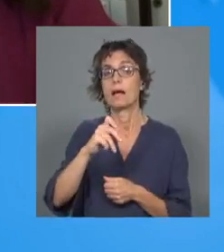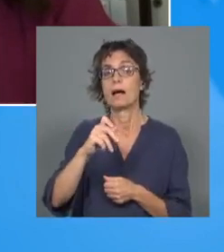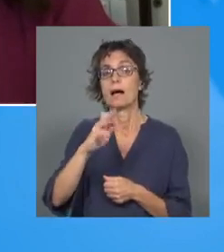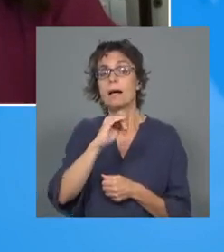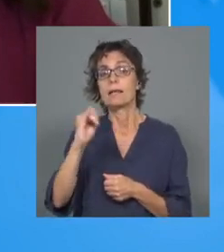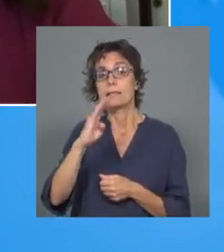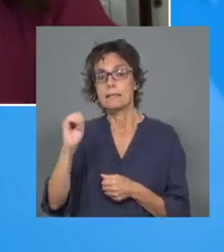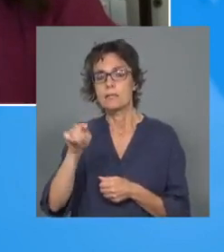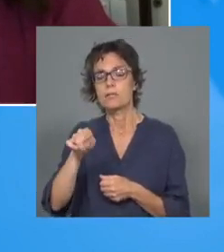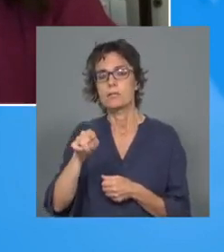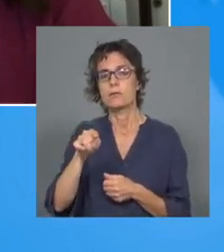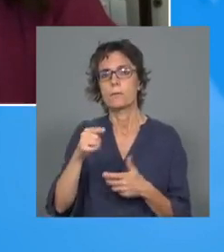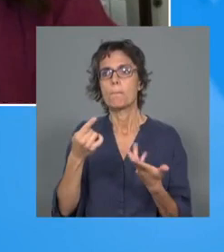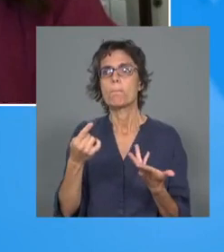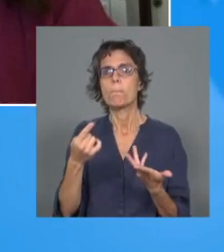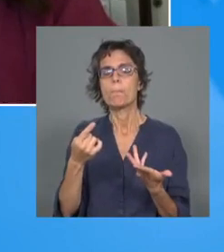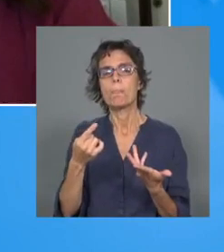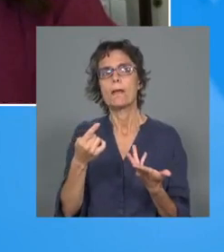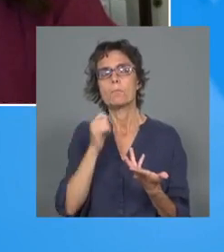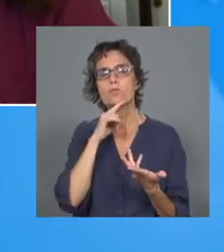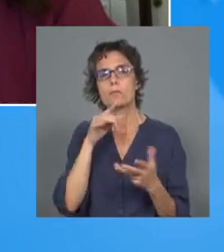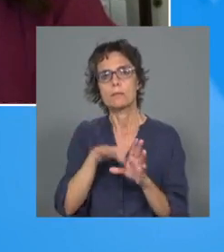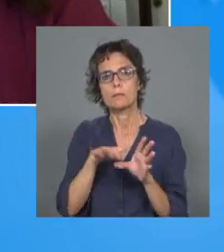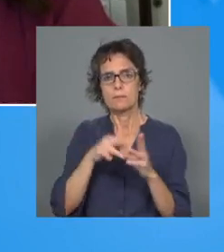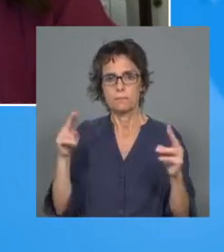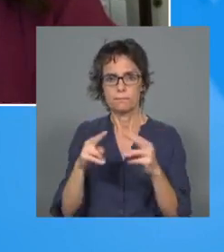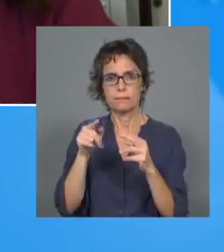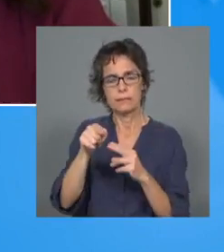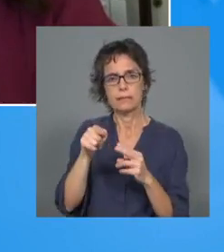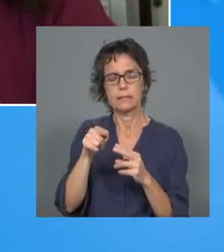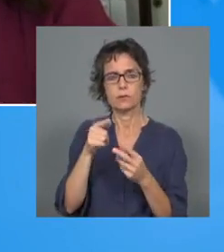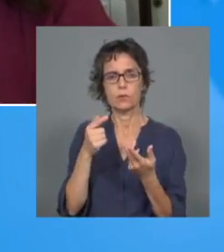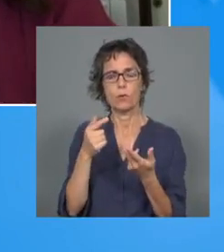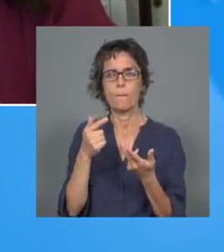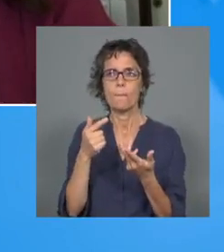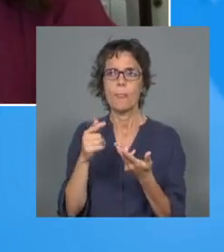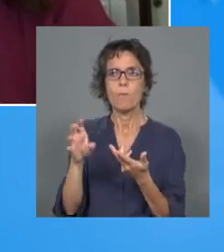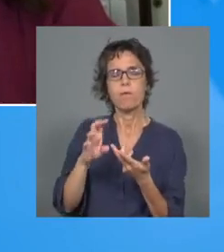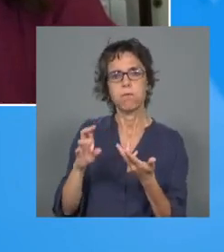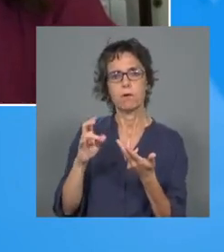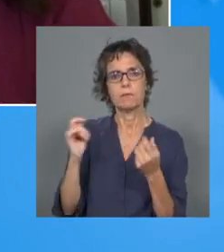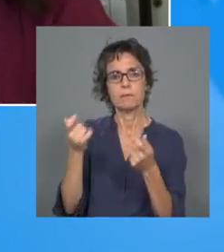por ser também um momento, digamos, celebrativo de um itinerário que já foi feito.